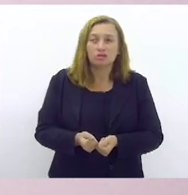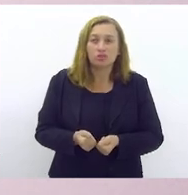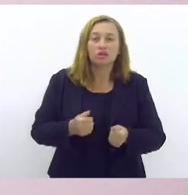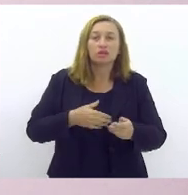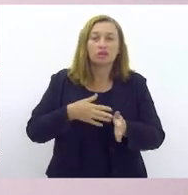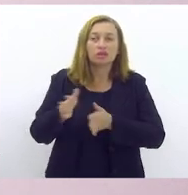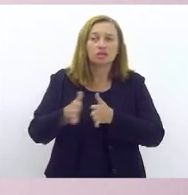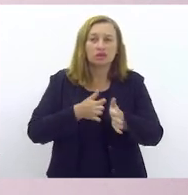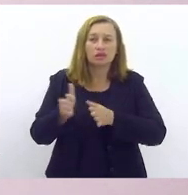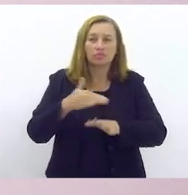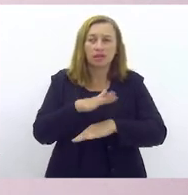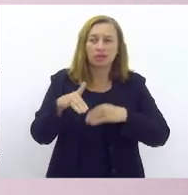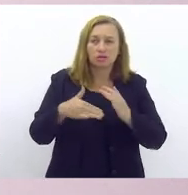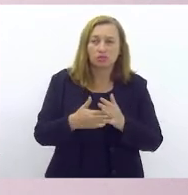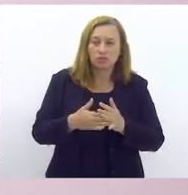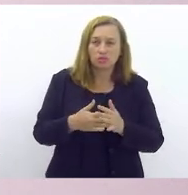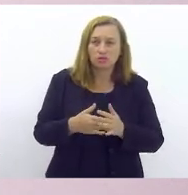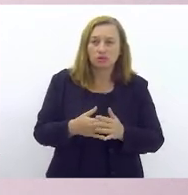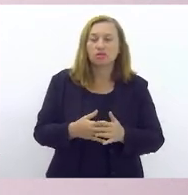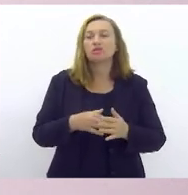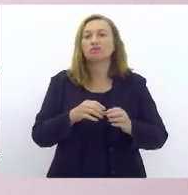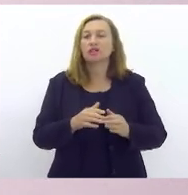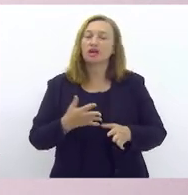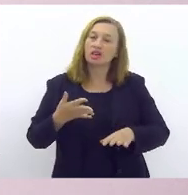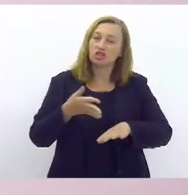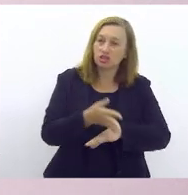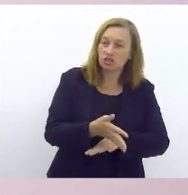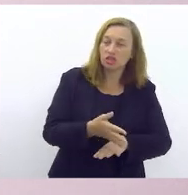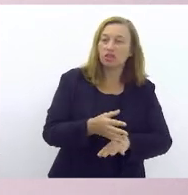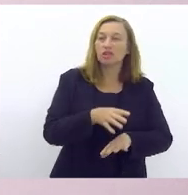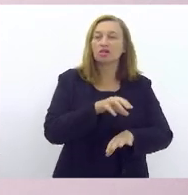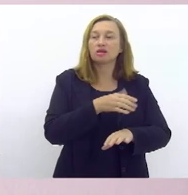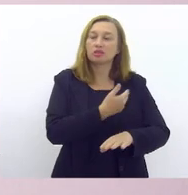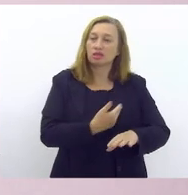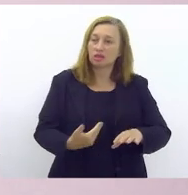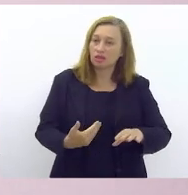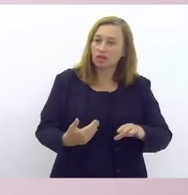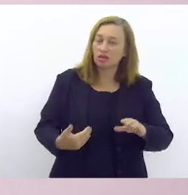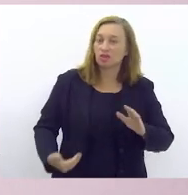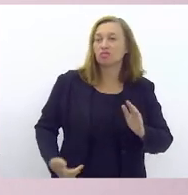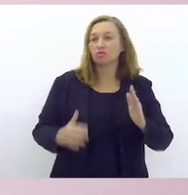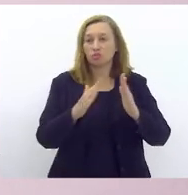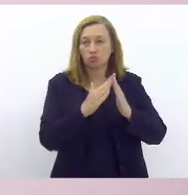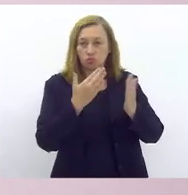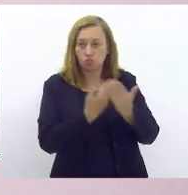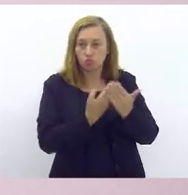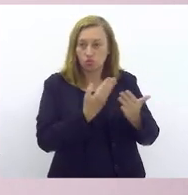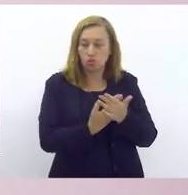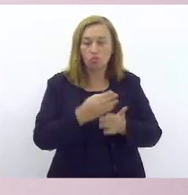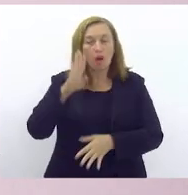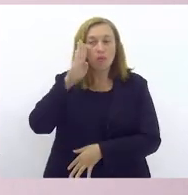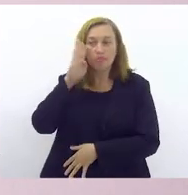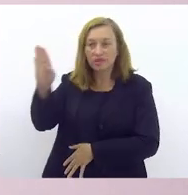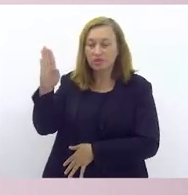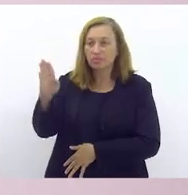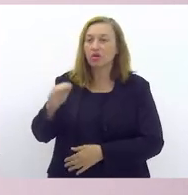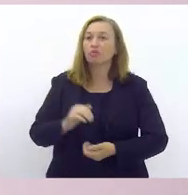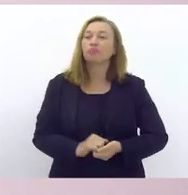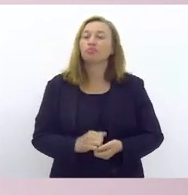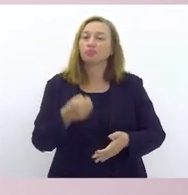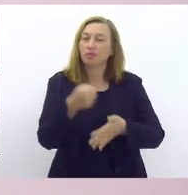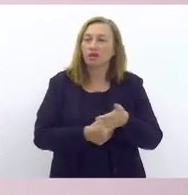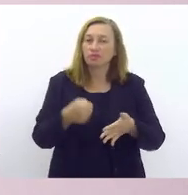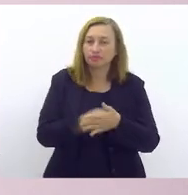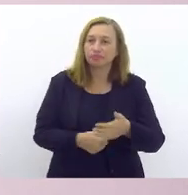E, obviamente, isso vai passar pela educação, né, que a escola é um instrumento, é uma instituição fundamental nessa